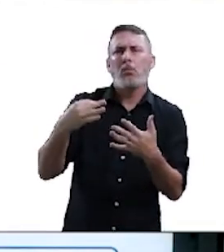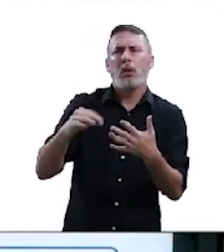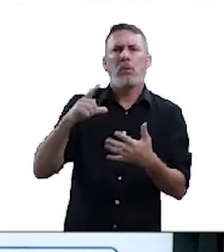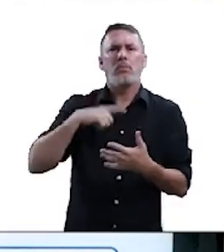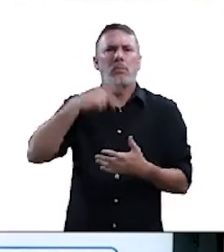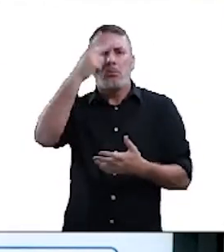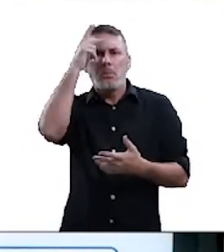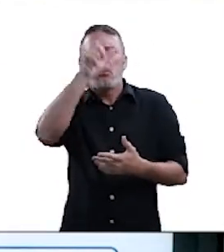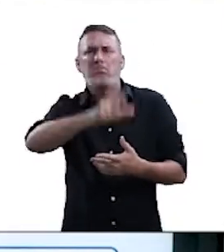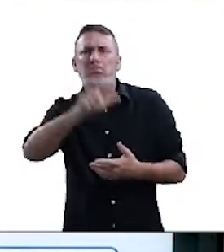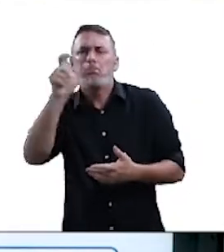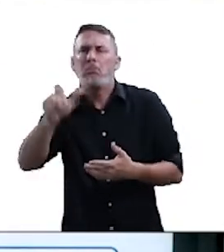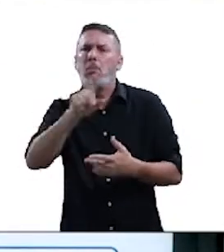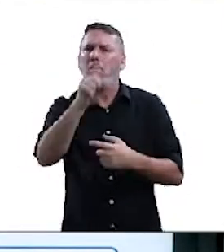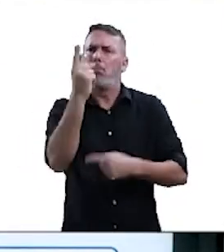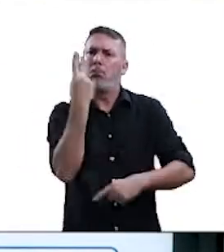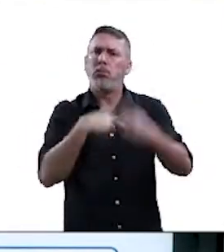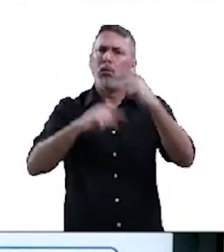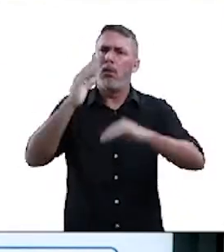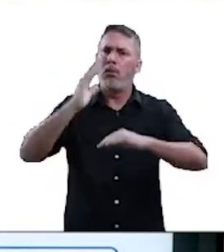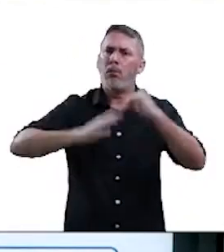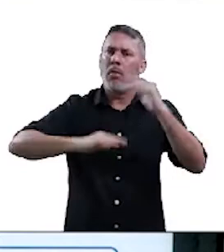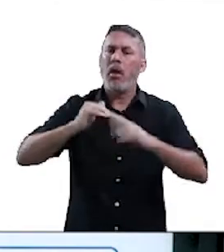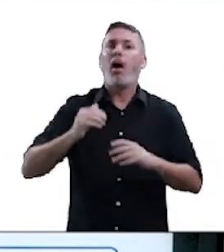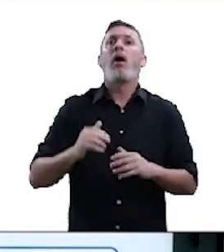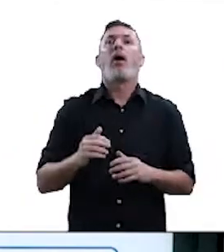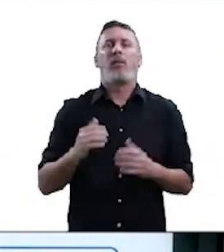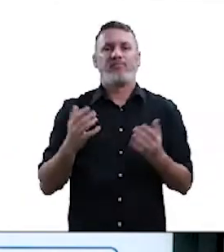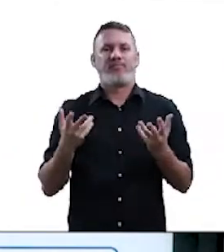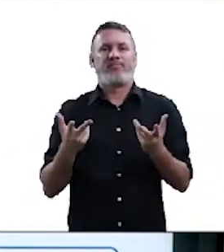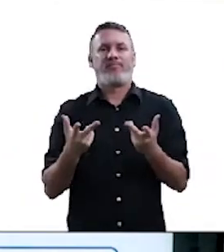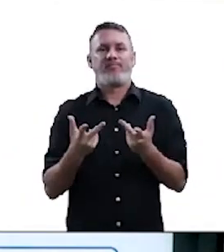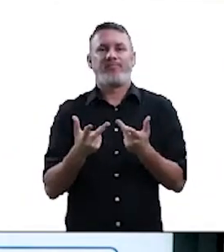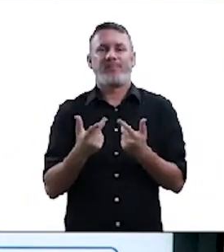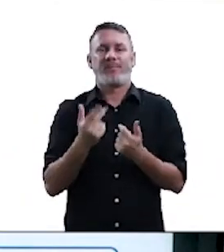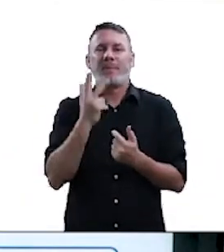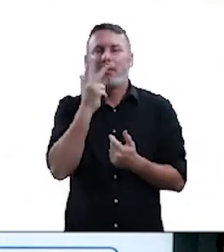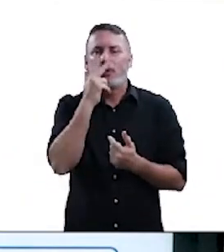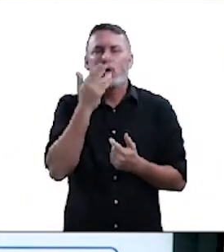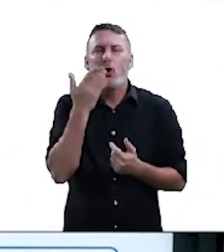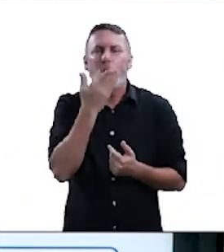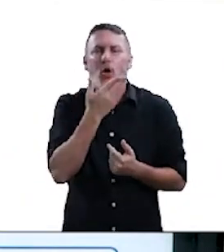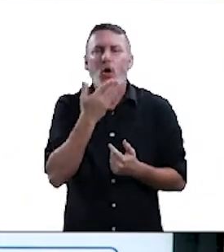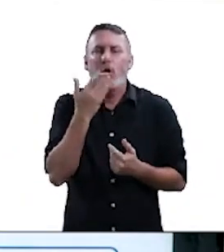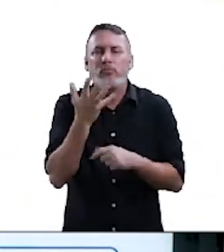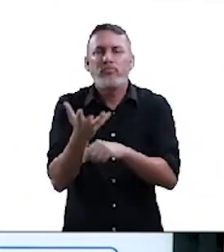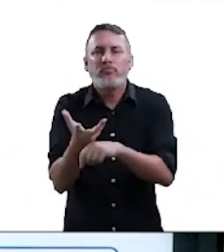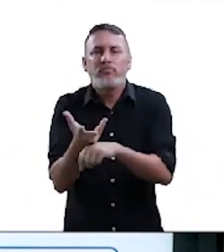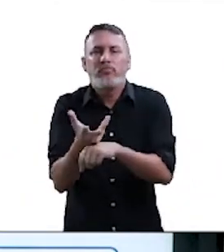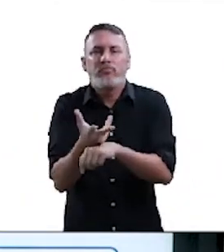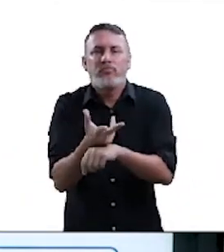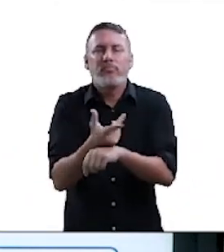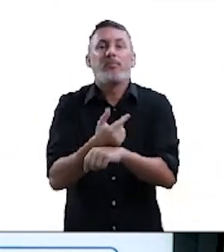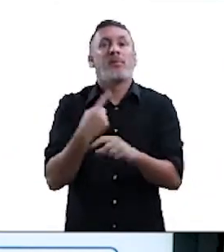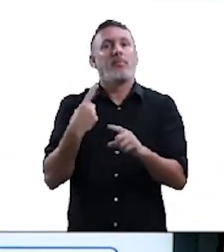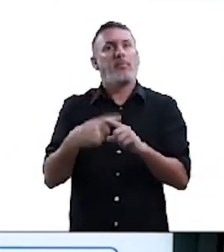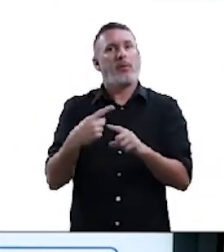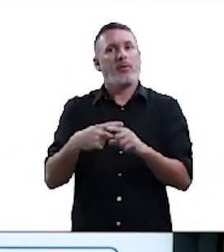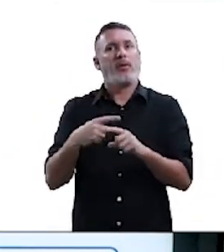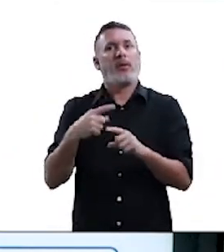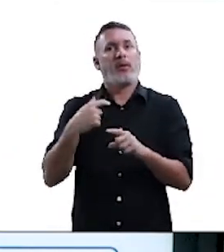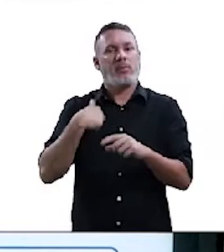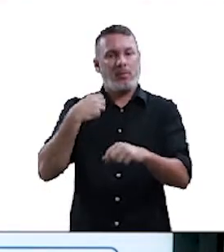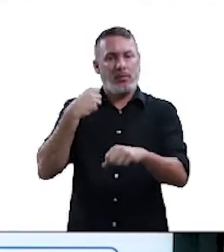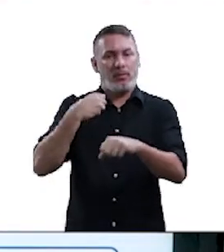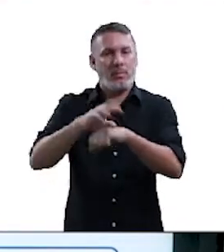hoje é um excelente profissional. Quando eu faço isso, eu estou fundamentando, estou falando, olha, eu só estou falando isso porque ciclano já